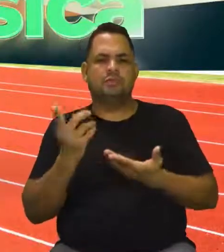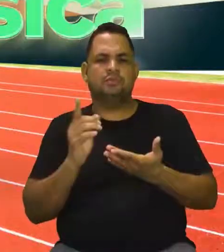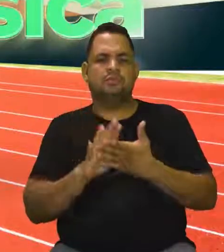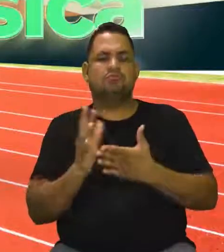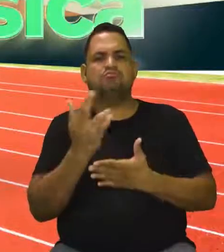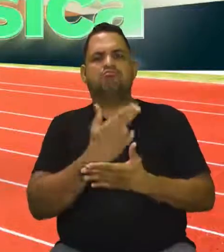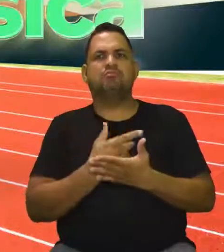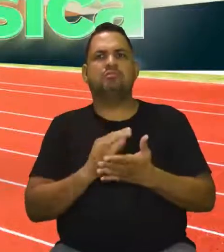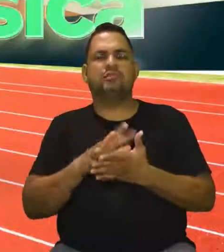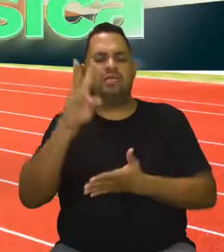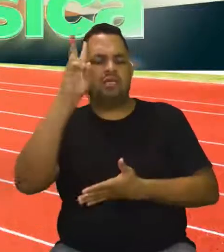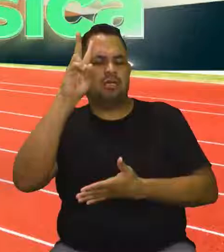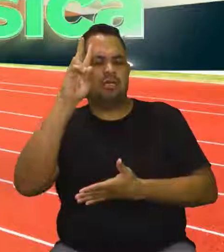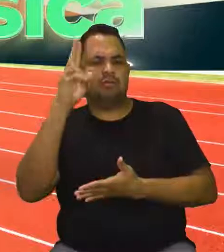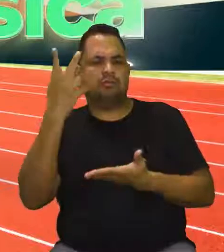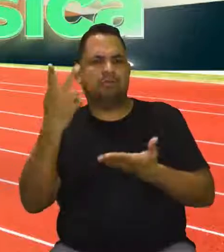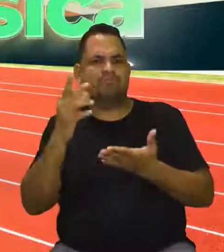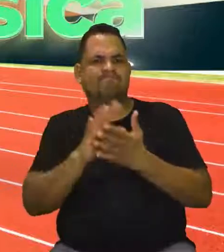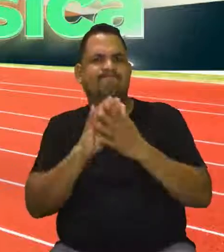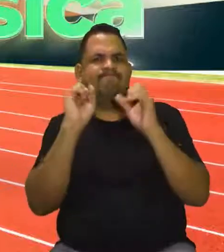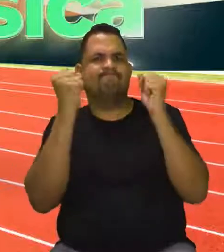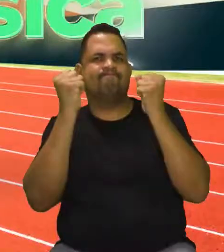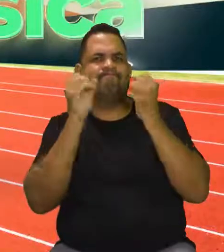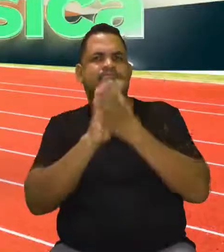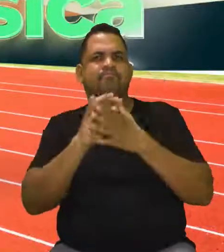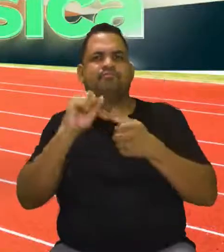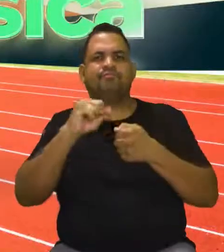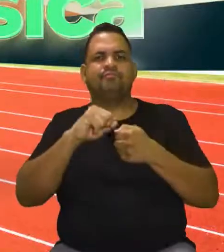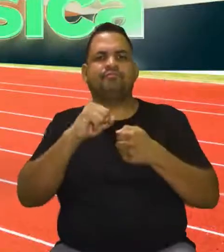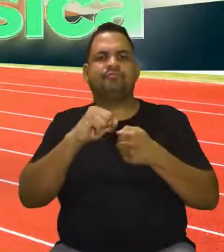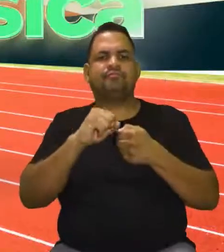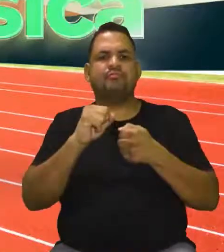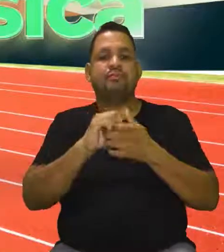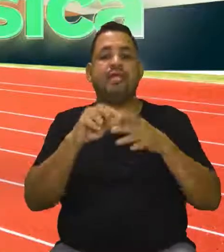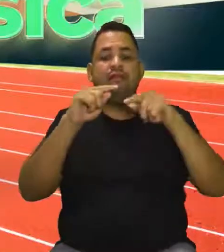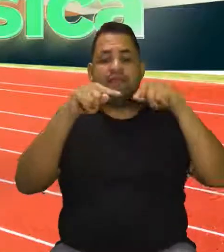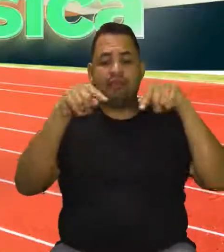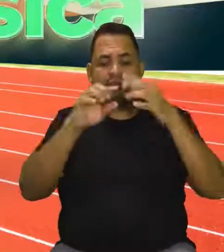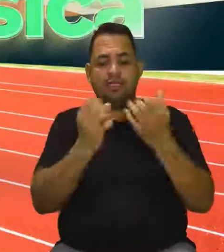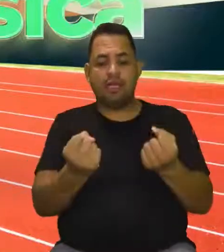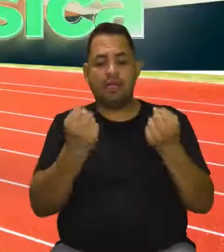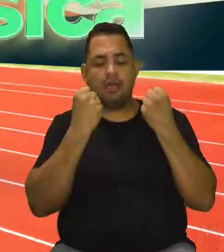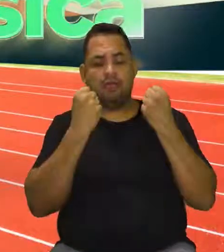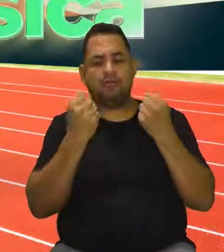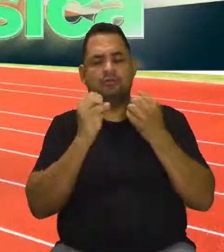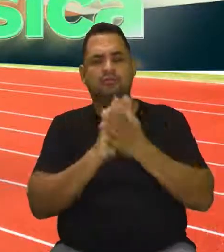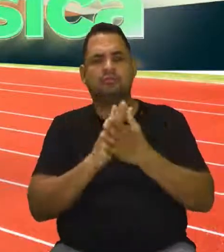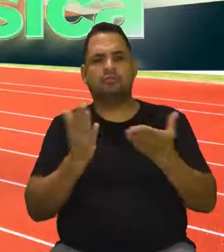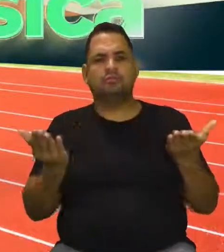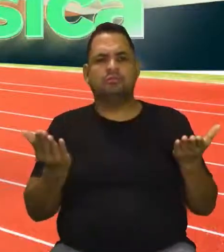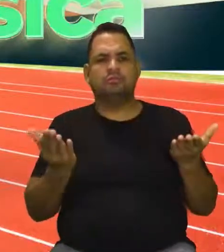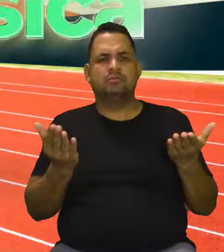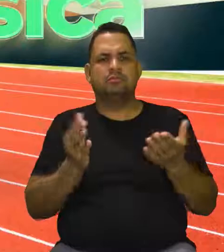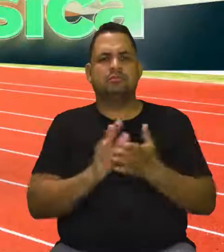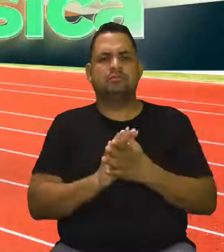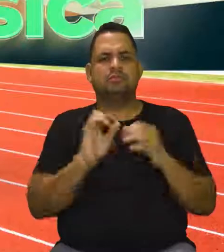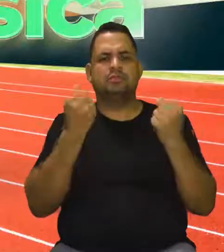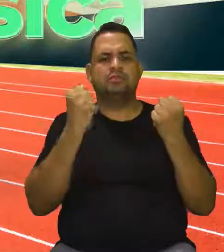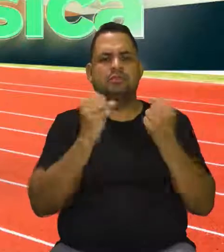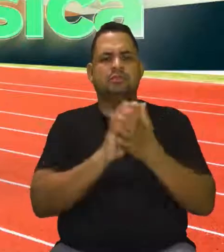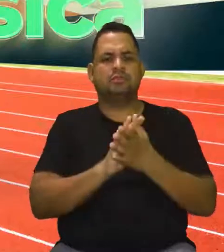lembrando, professora, da ginástica que eu faço na academia. Aquela ginástica que tem uma